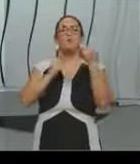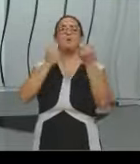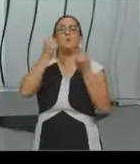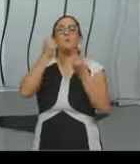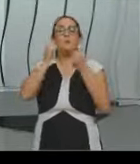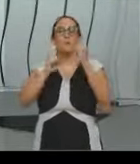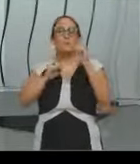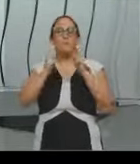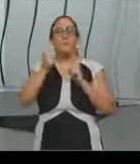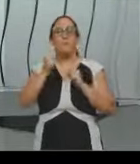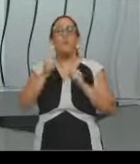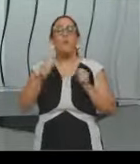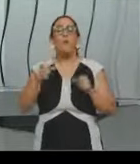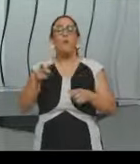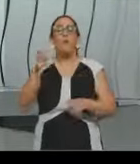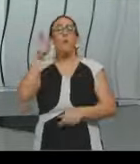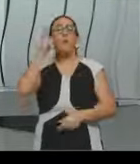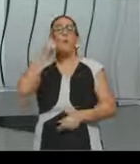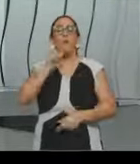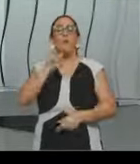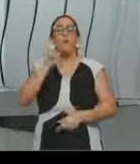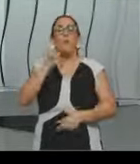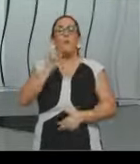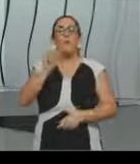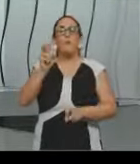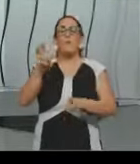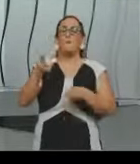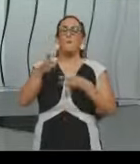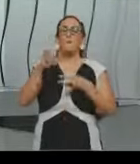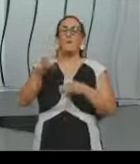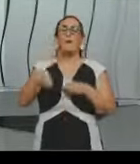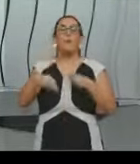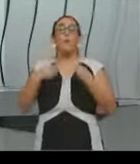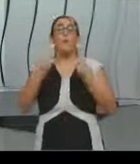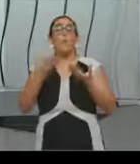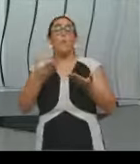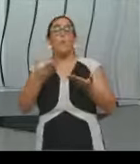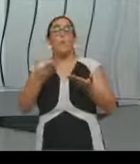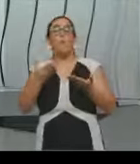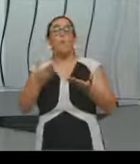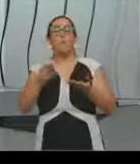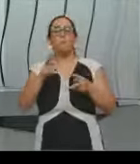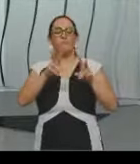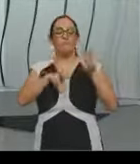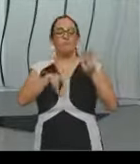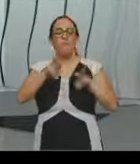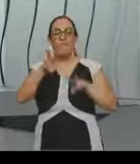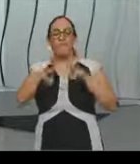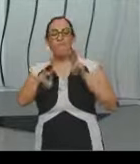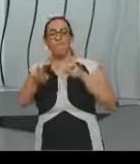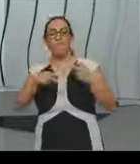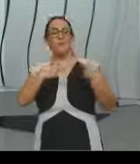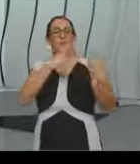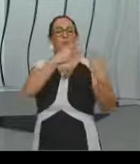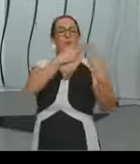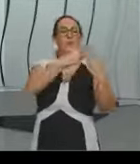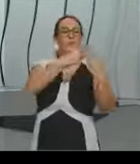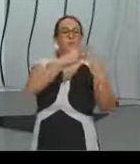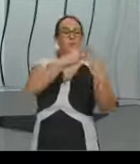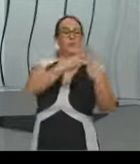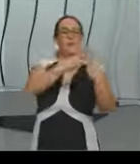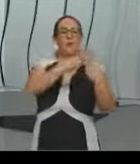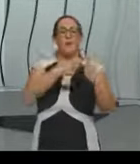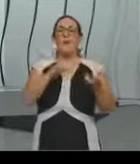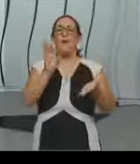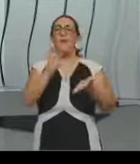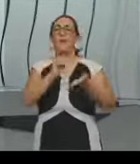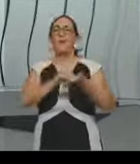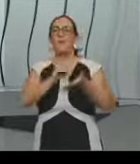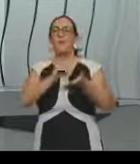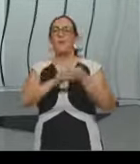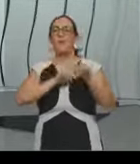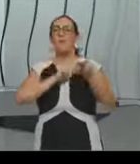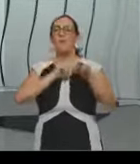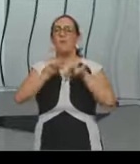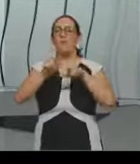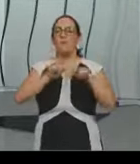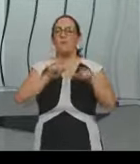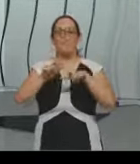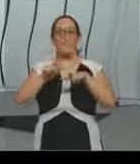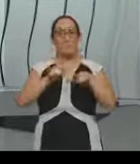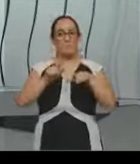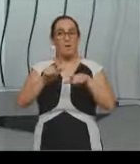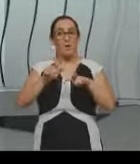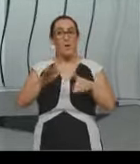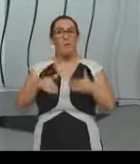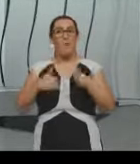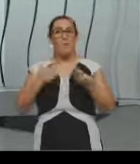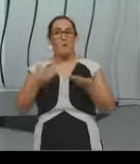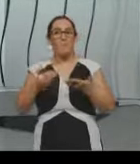analisa dados de população carcerária, de índice de alfabetização, de taxa de desemprego, né? Então é importante a gente não deixar passar essa questão,